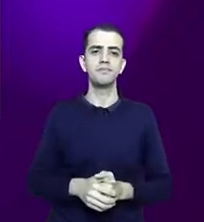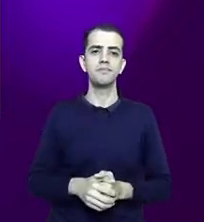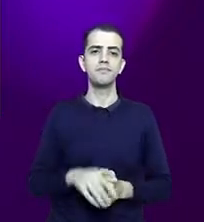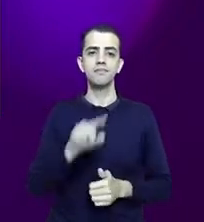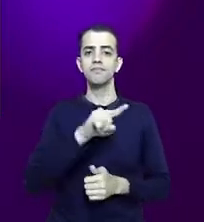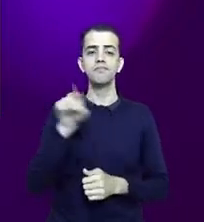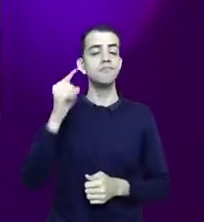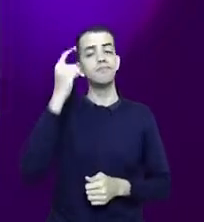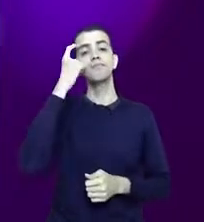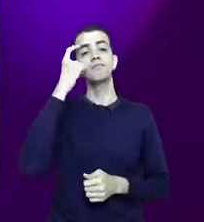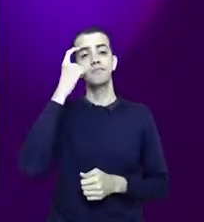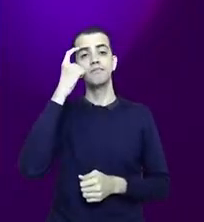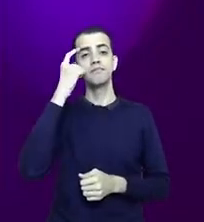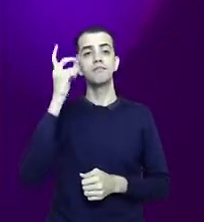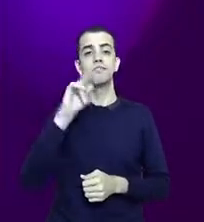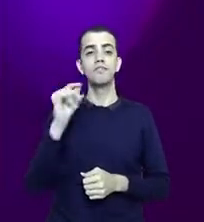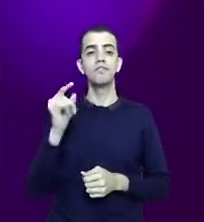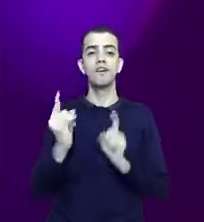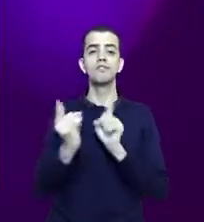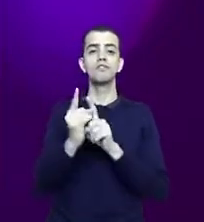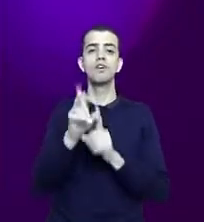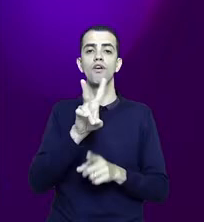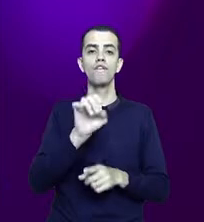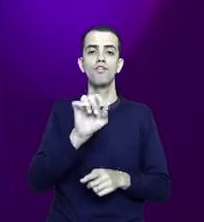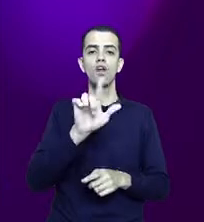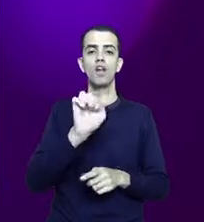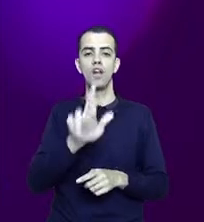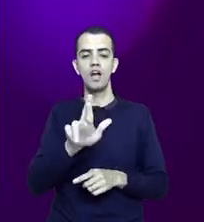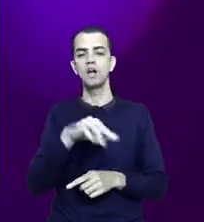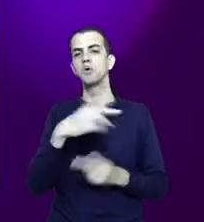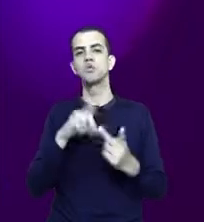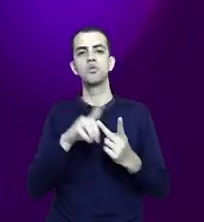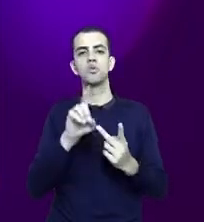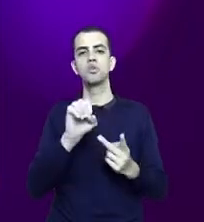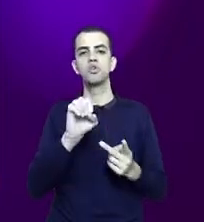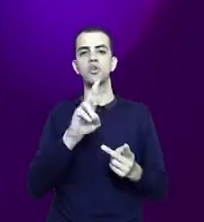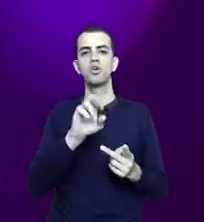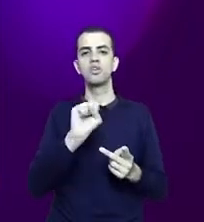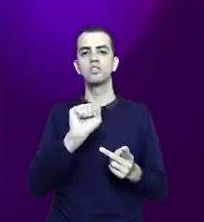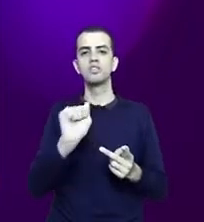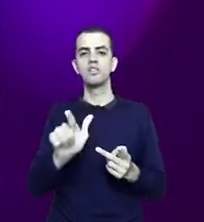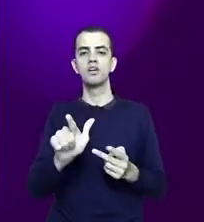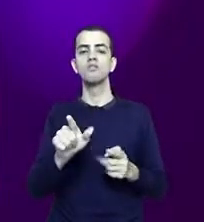Pensaria fazer uma abordagem volar ou dorsal, doutor Buendia?